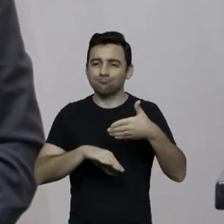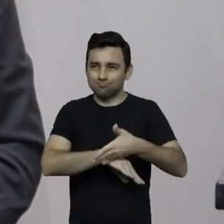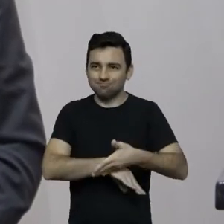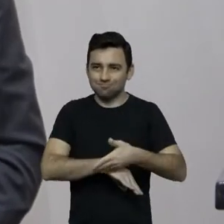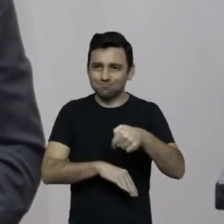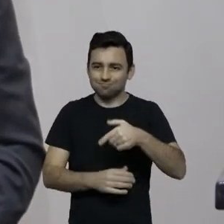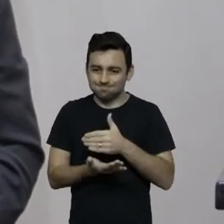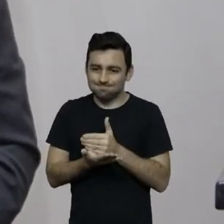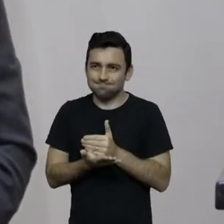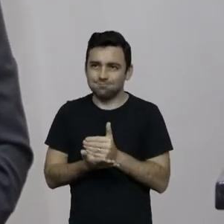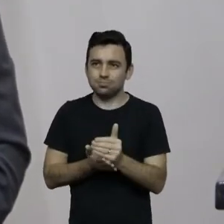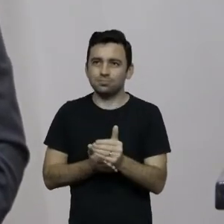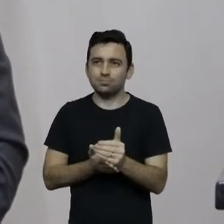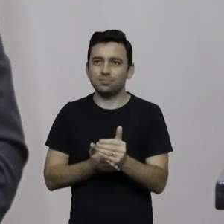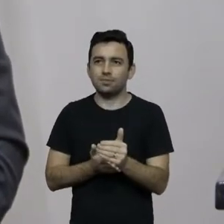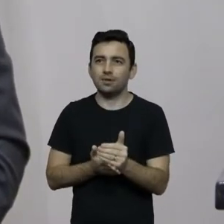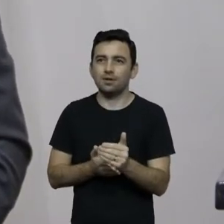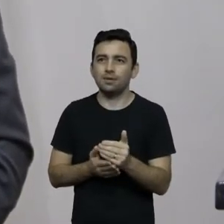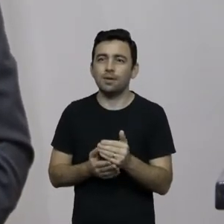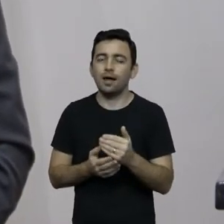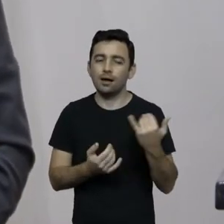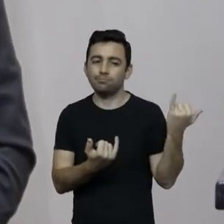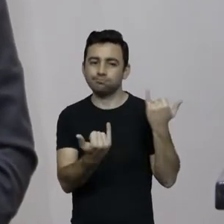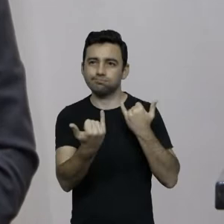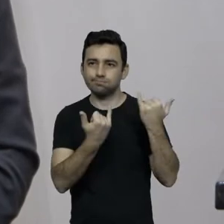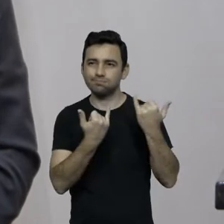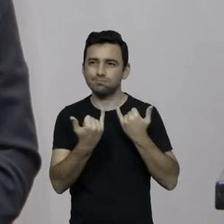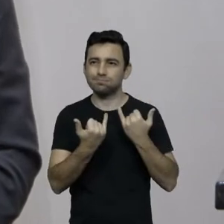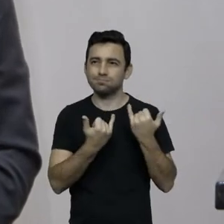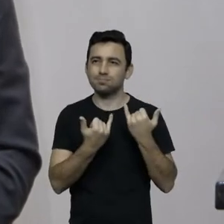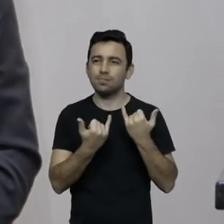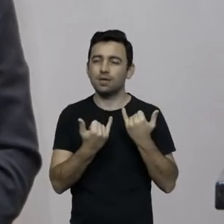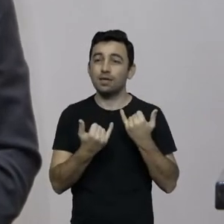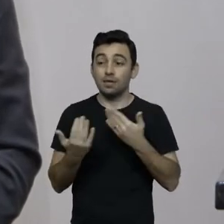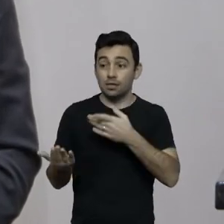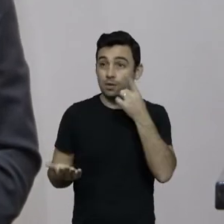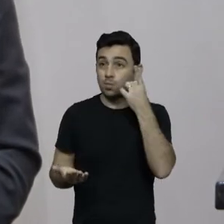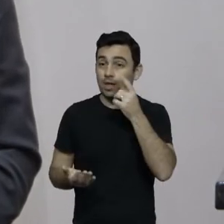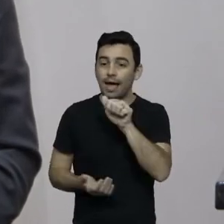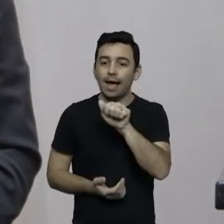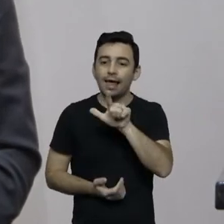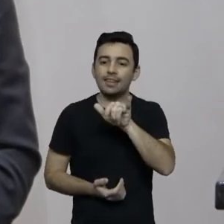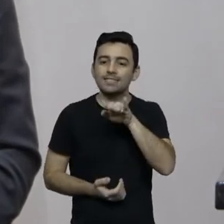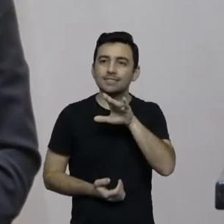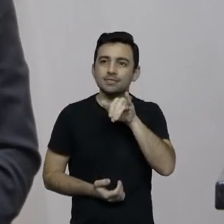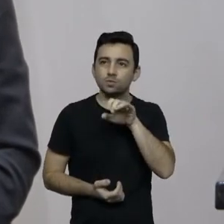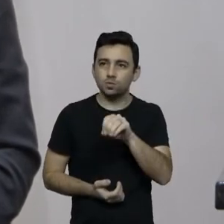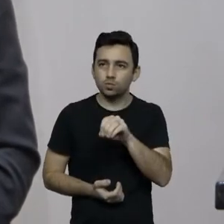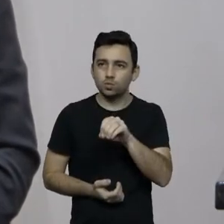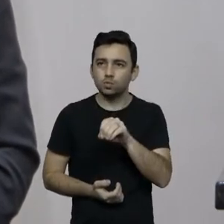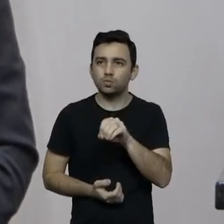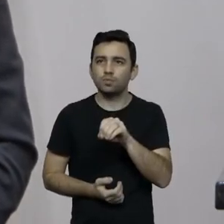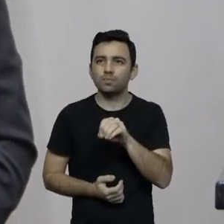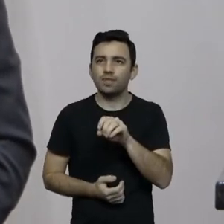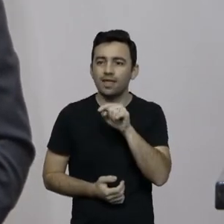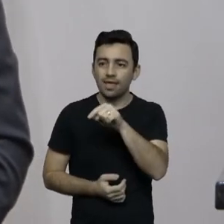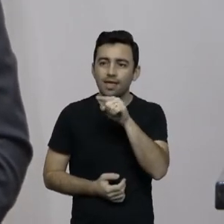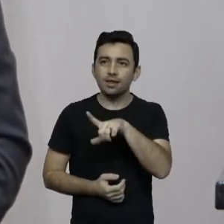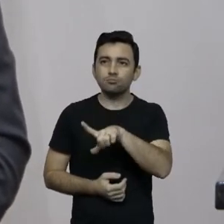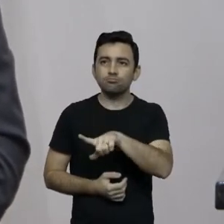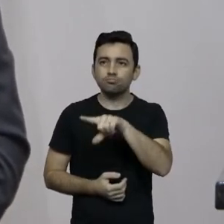arenas e que me lembrar me falaram assim que o deputado Alício da Silveira foi